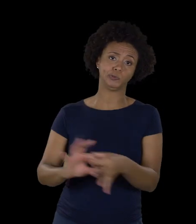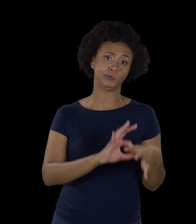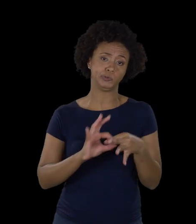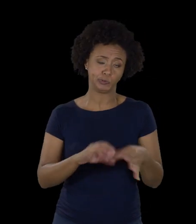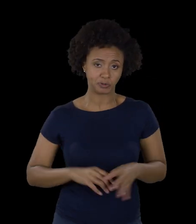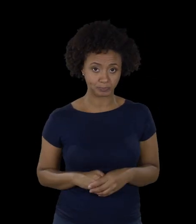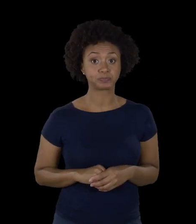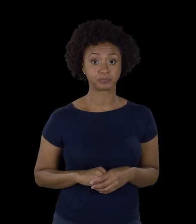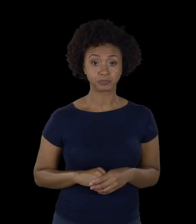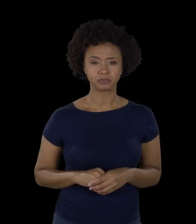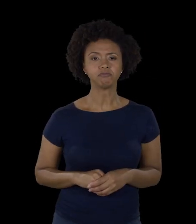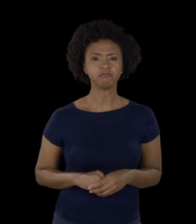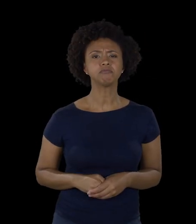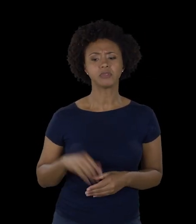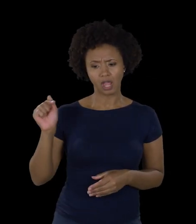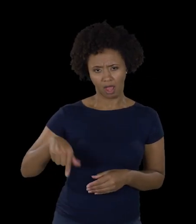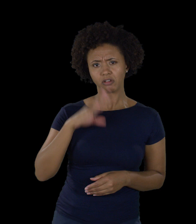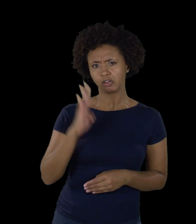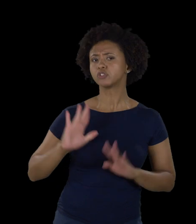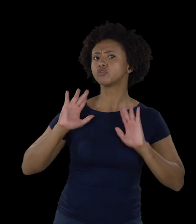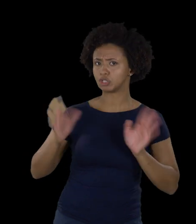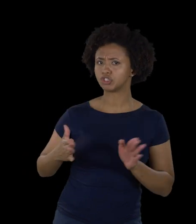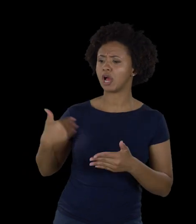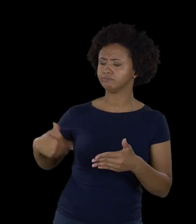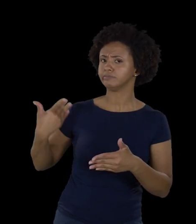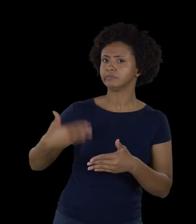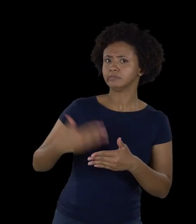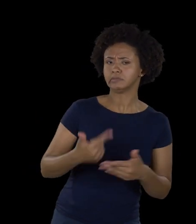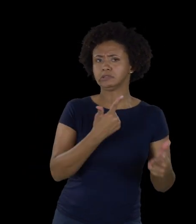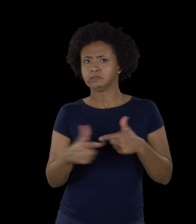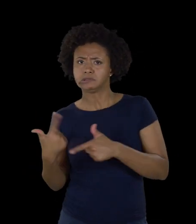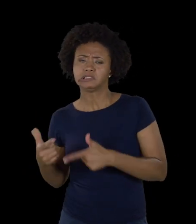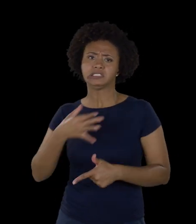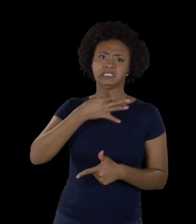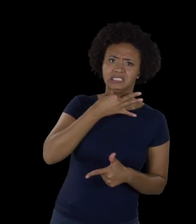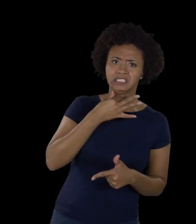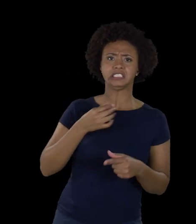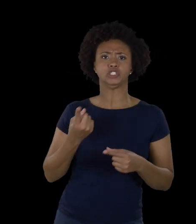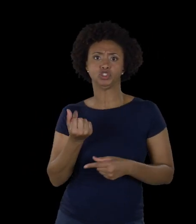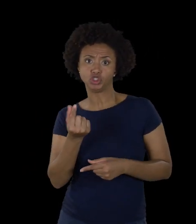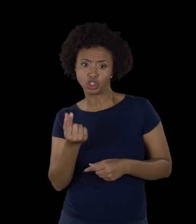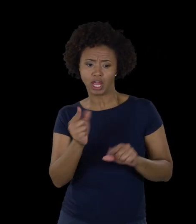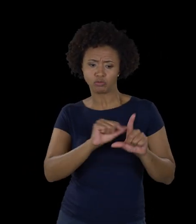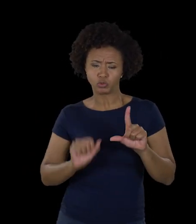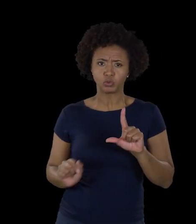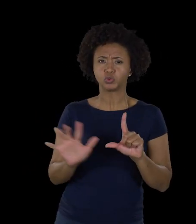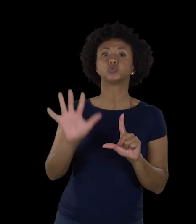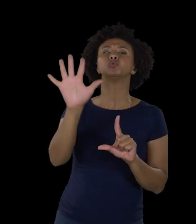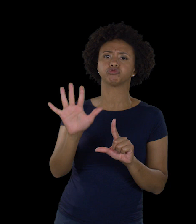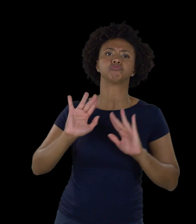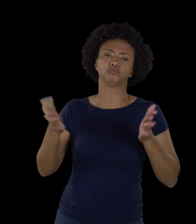O país, nos últimos anos, tem enfrentado seus dilemas. Venceu a inflação, estabilizou a moeda. E nós,